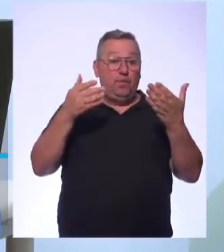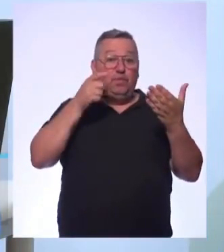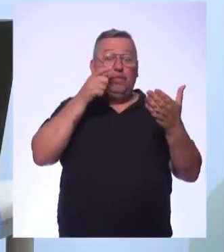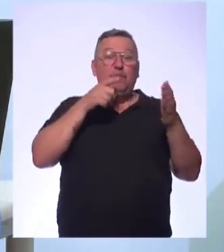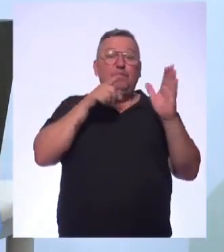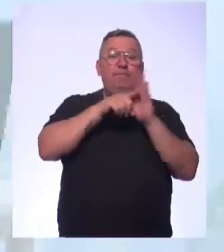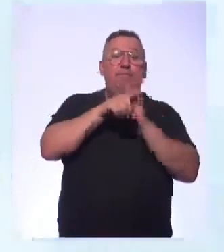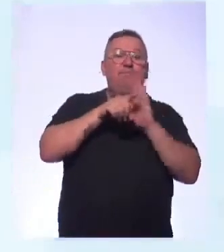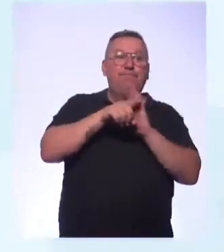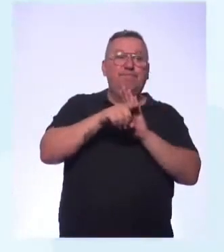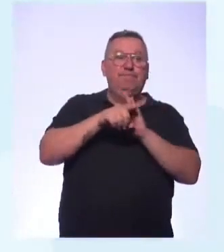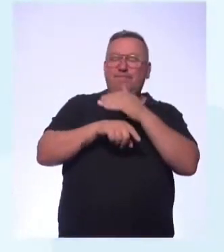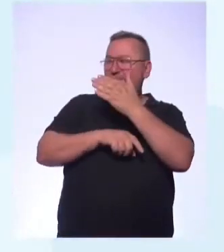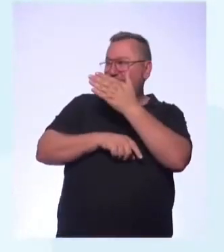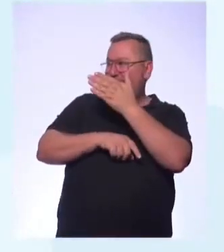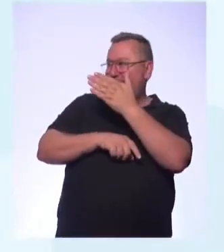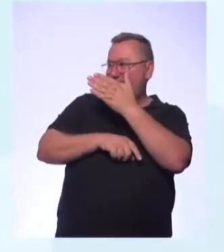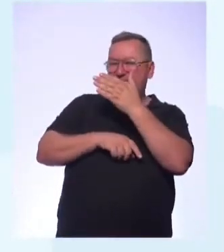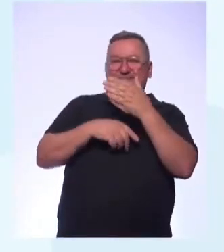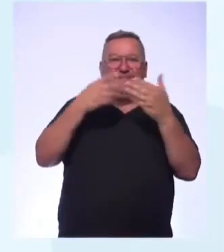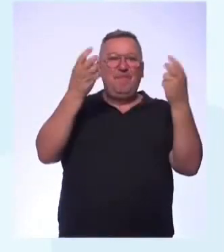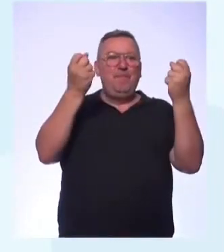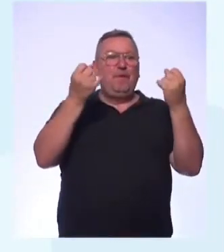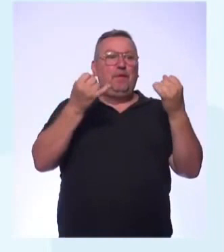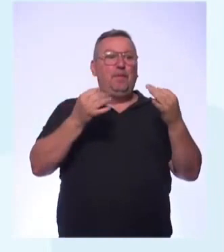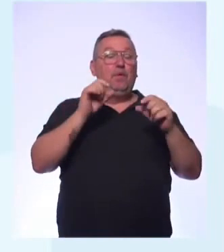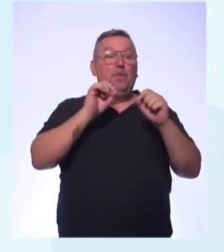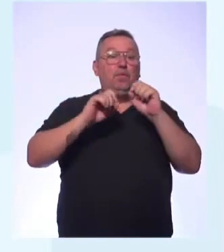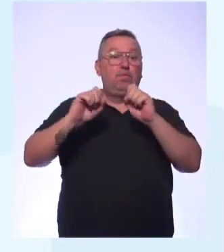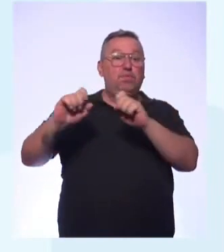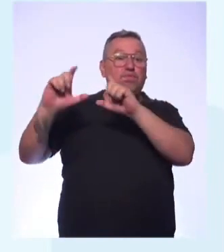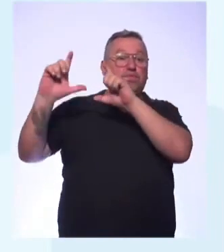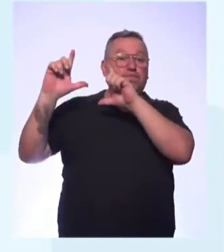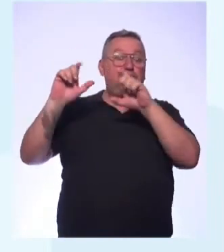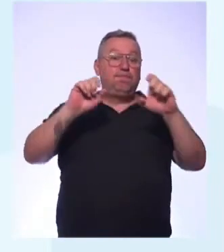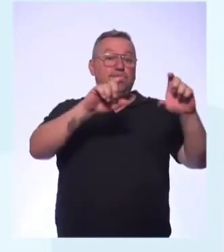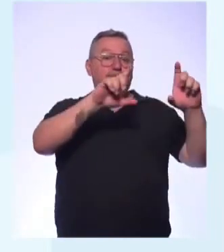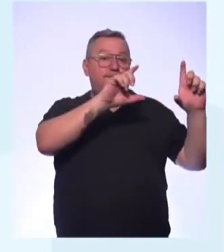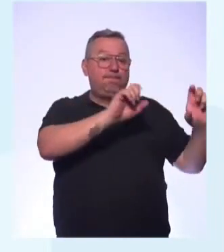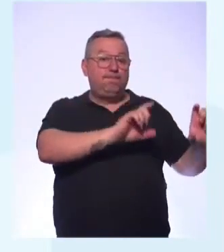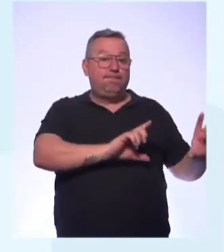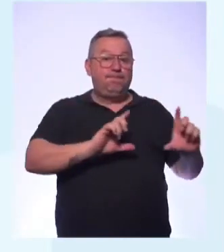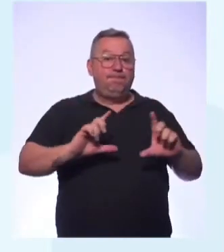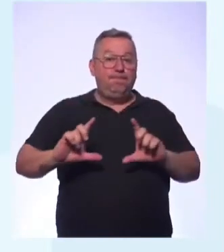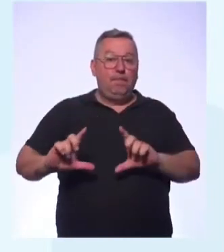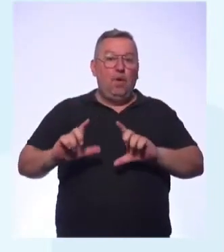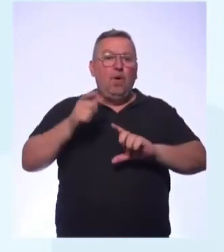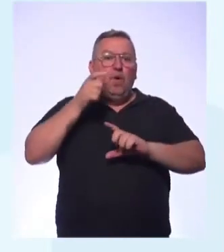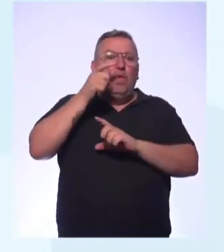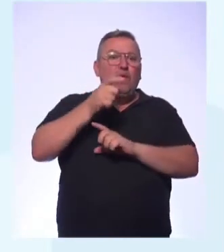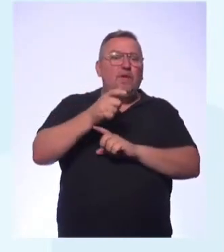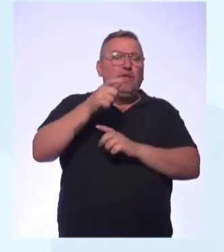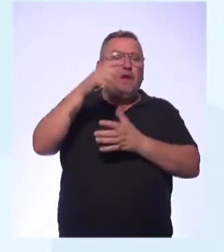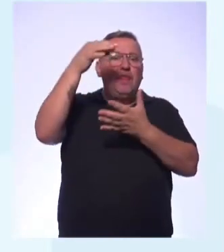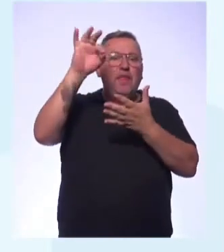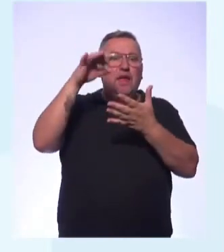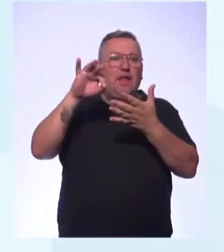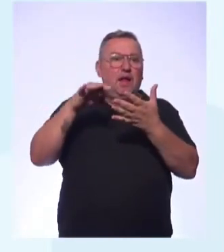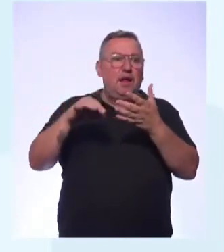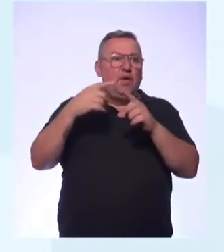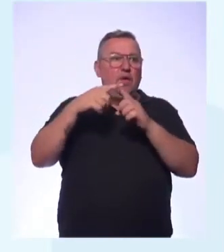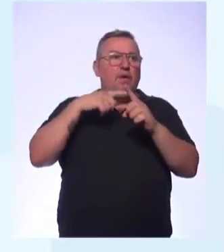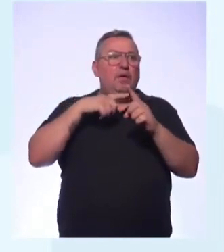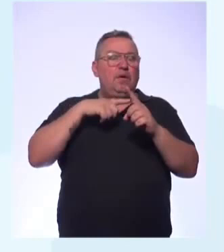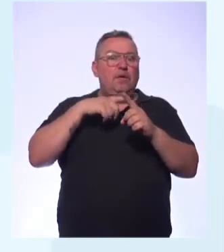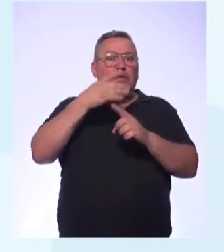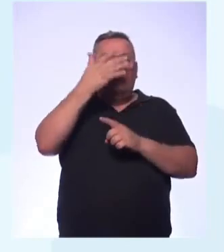as perguntas. Fale um pouco sobre o cenário da gravura. O que você vê detalhadamente. Eu fiz isso, gente, porque nós temos as